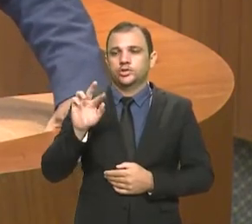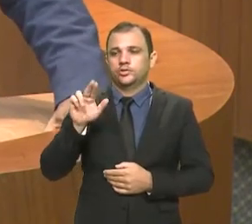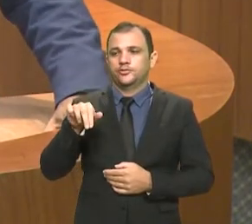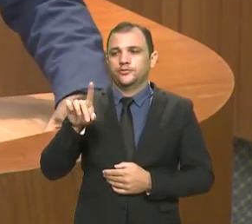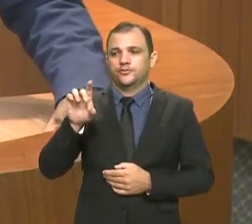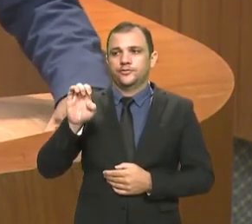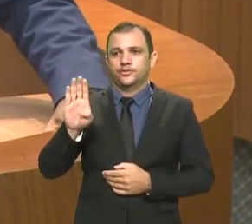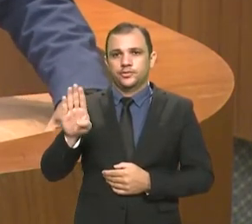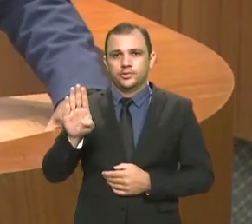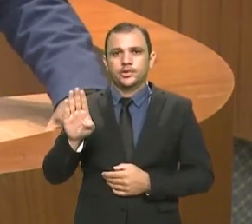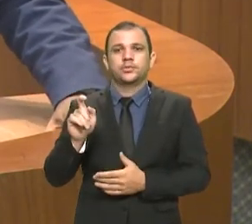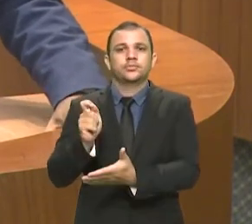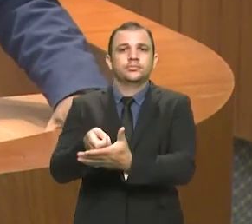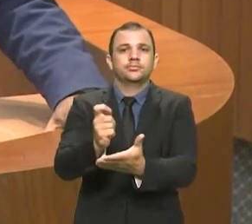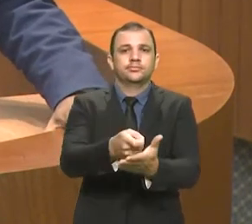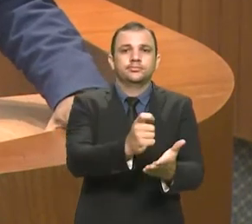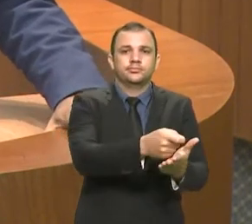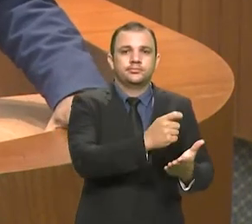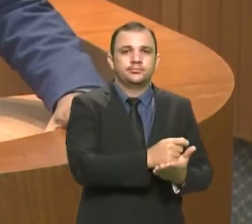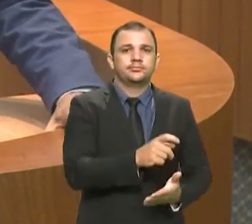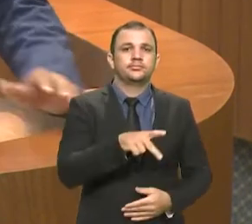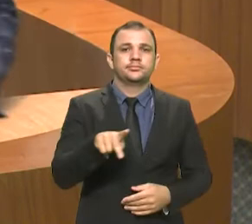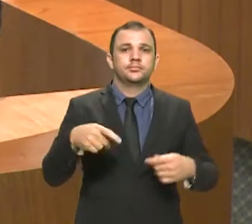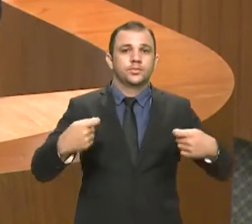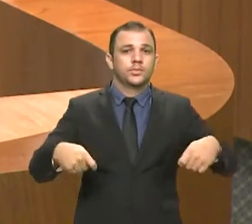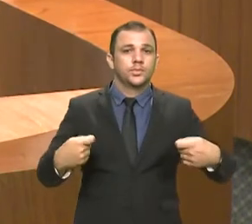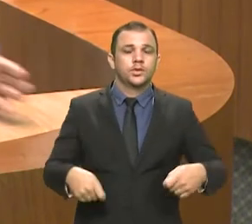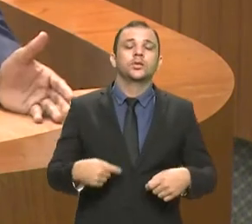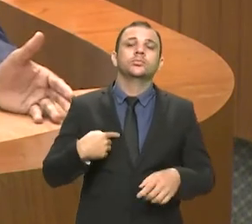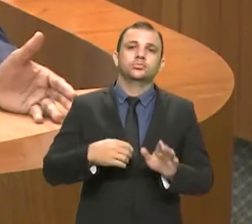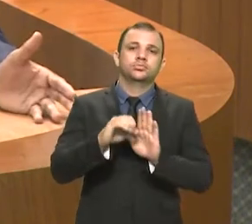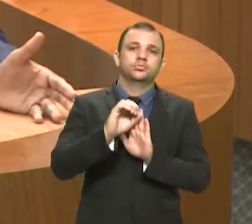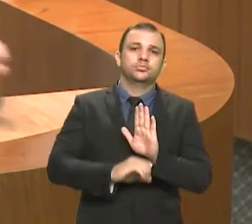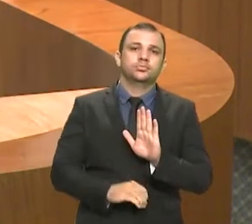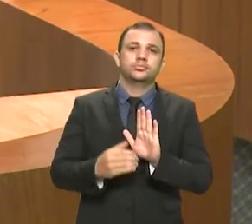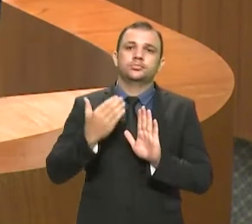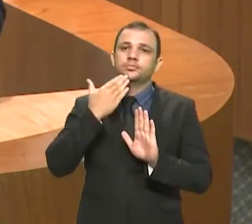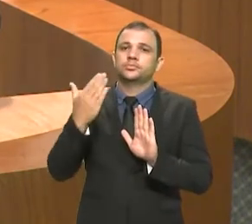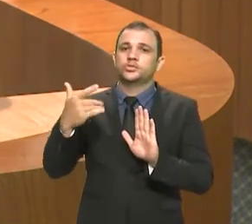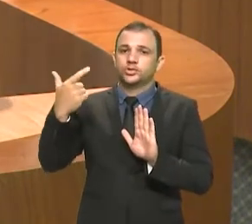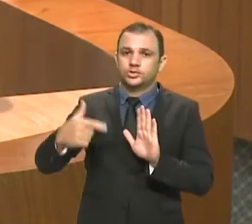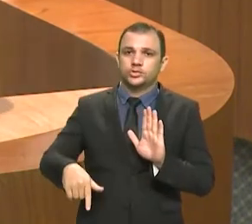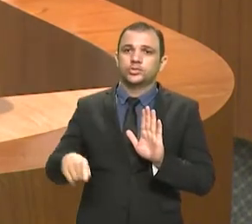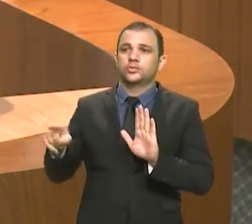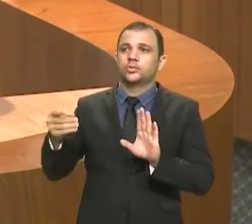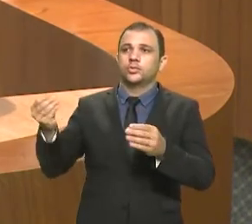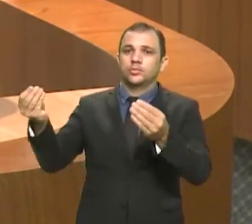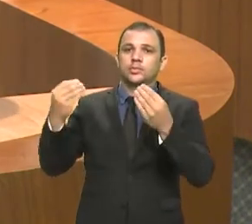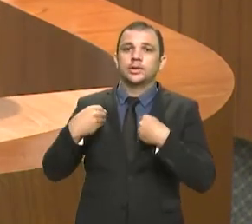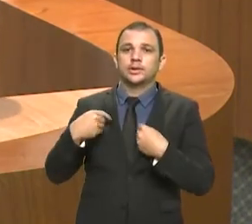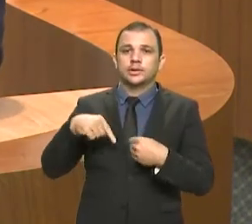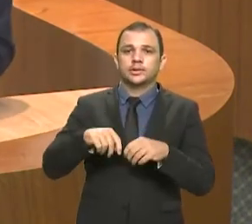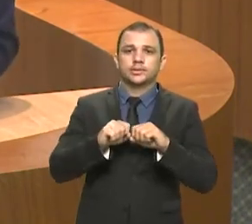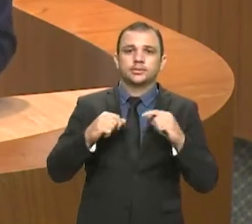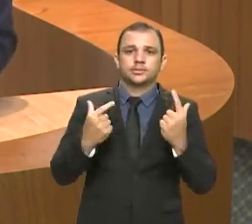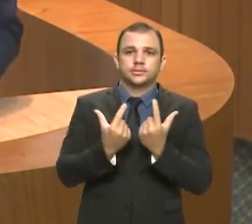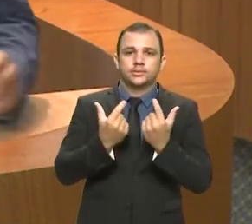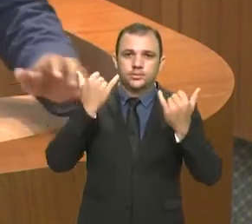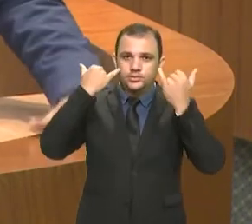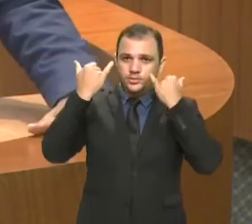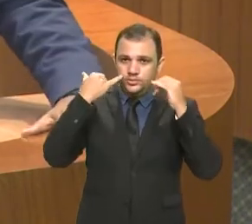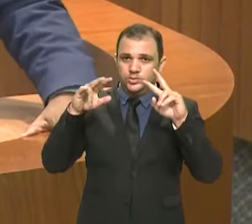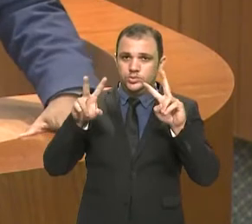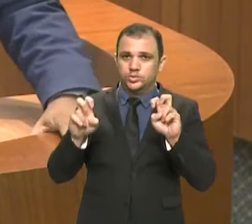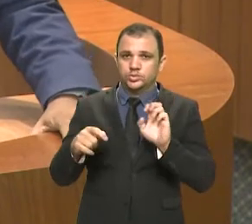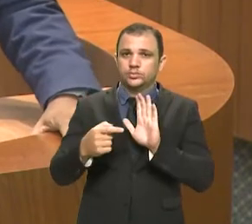outra solicitação, um outro requerimento, um outro ofício, solicitando que o prefeito de Santa Rita também possa encaminhar para a Assembleia Legislativa a cópia